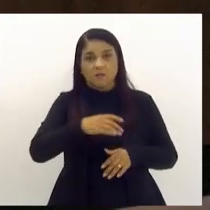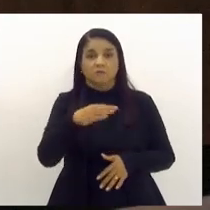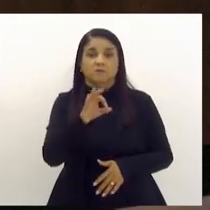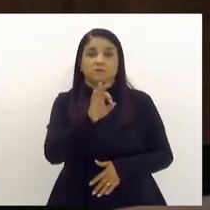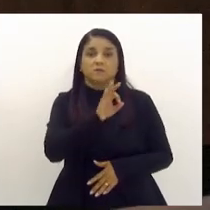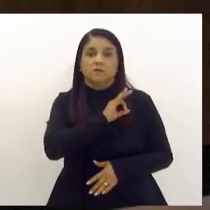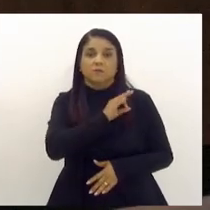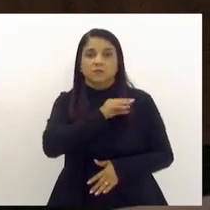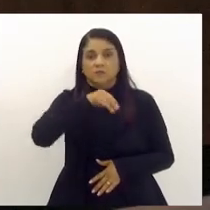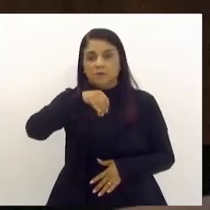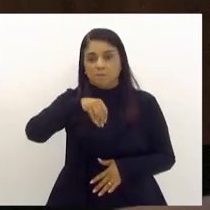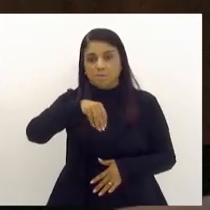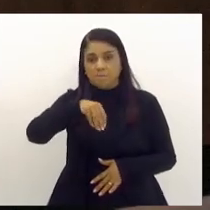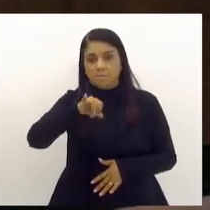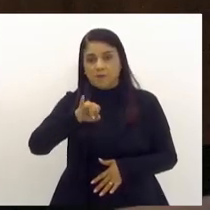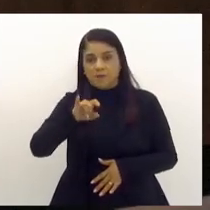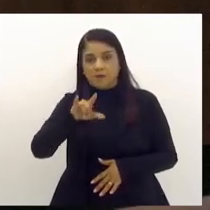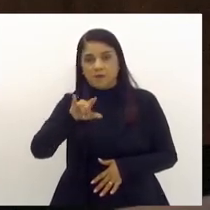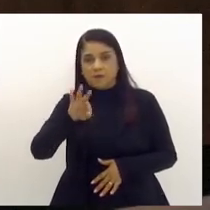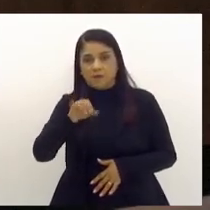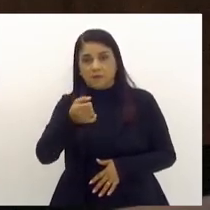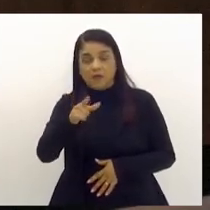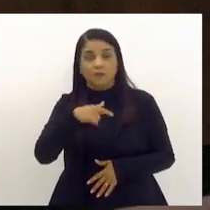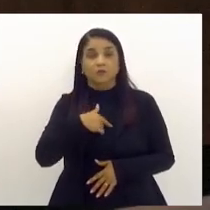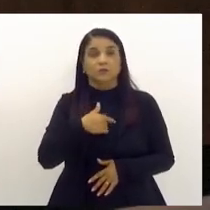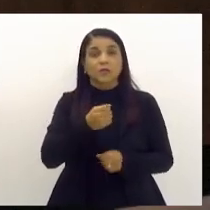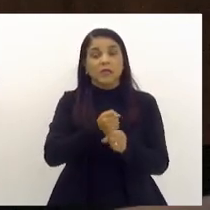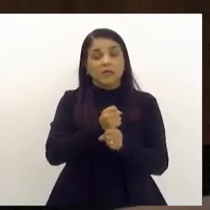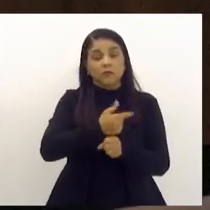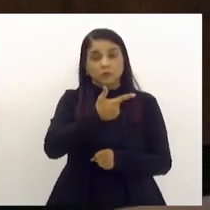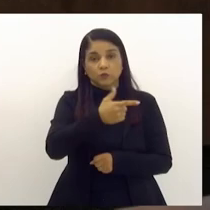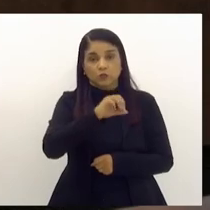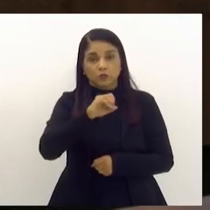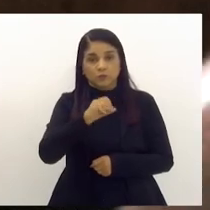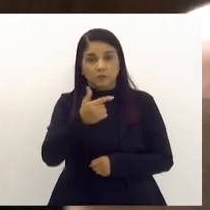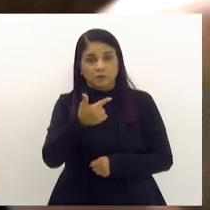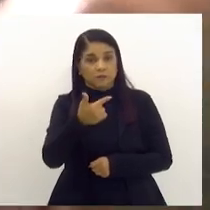Militar do ano de 2014.